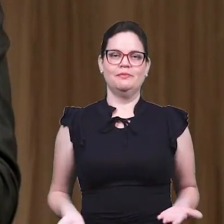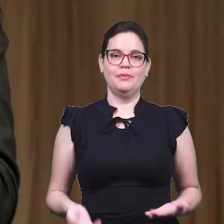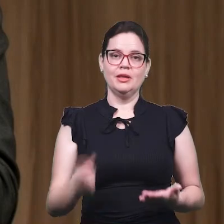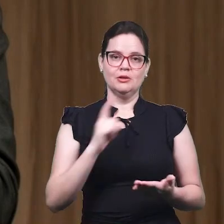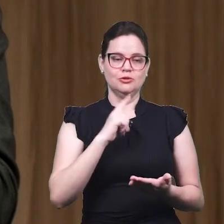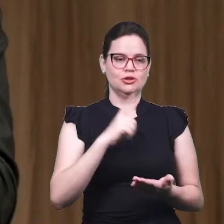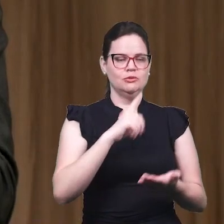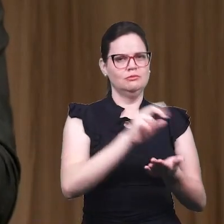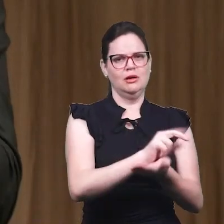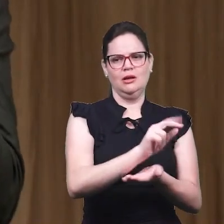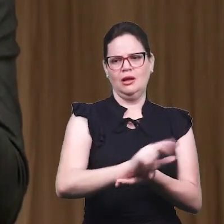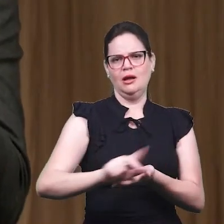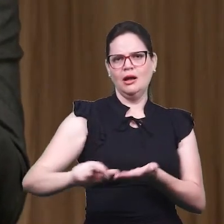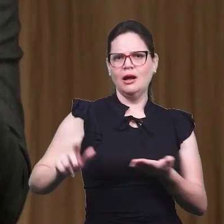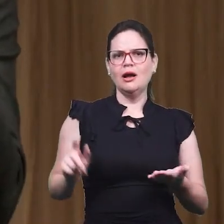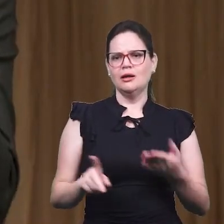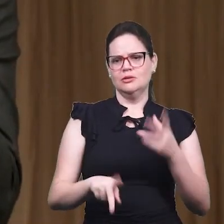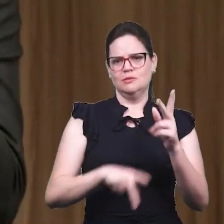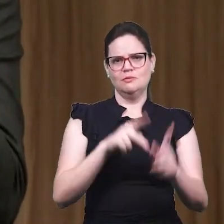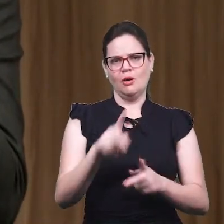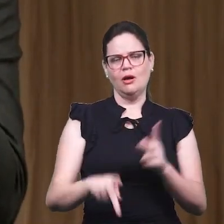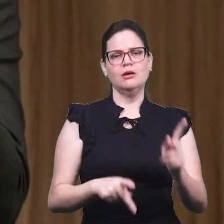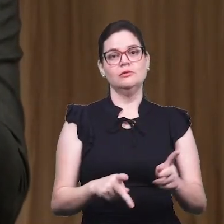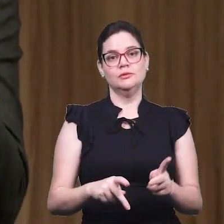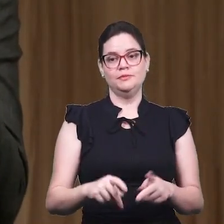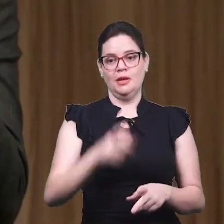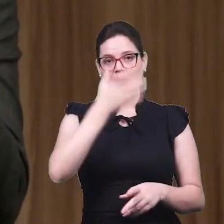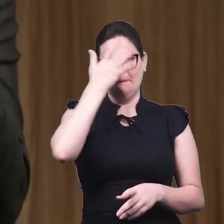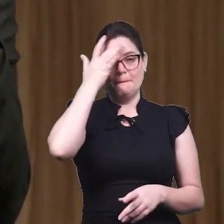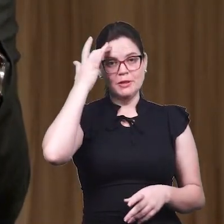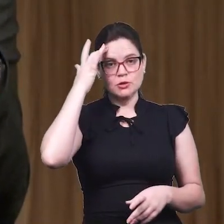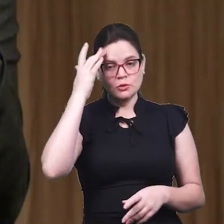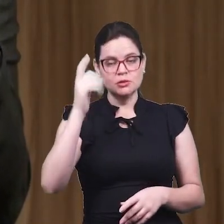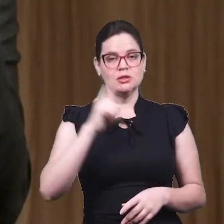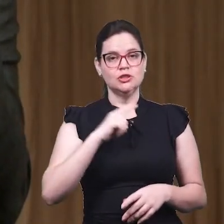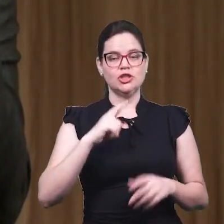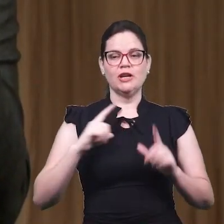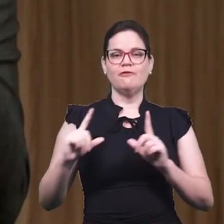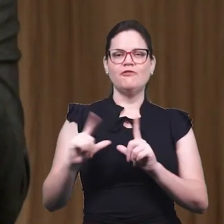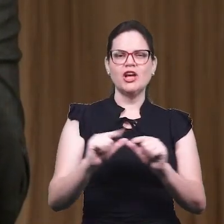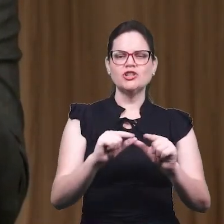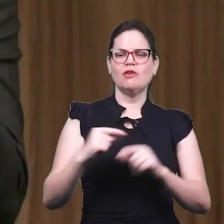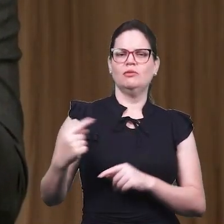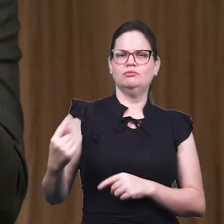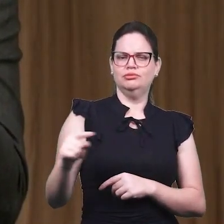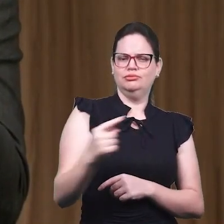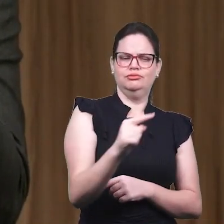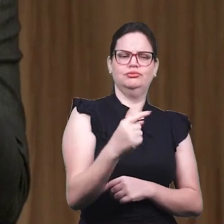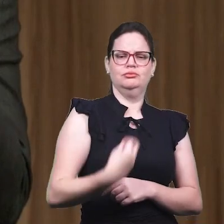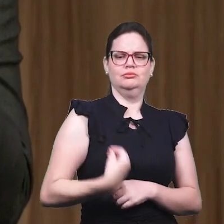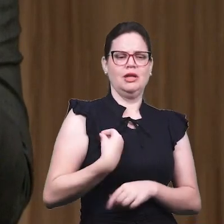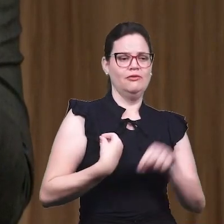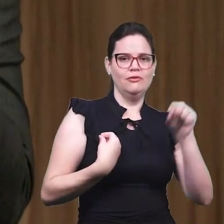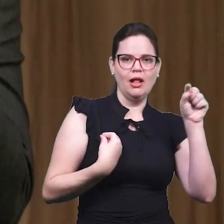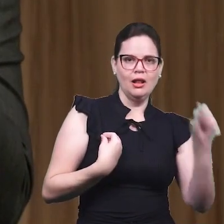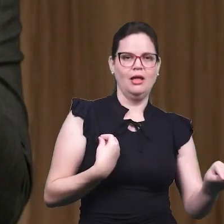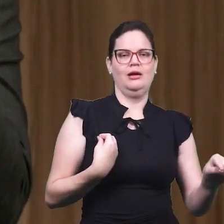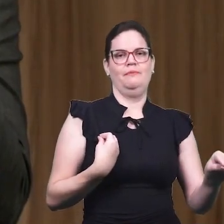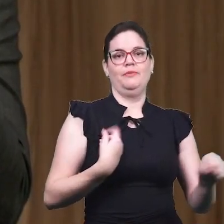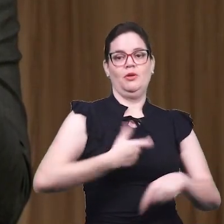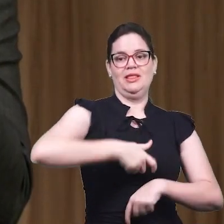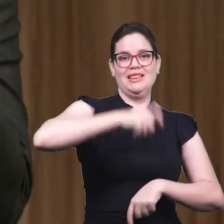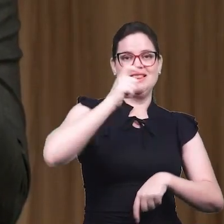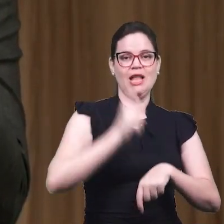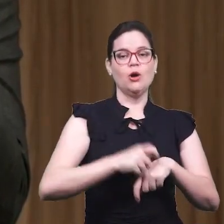cidade cosmopolita. Muitos comerciantes, viajantes estavam ali. Então, quando o Espírito